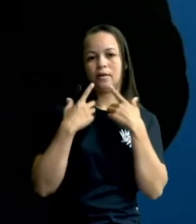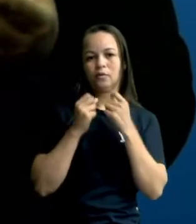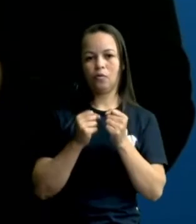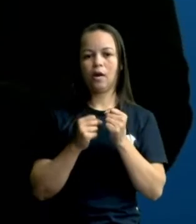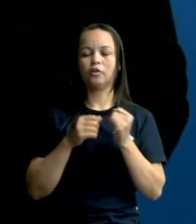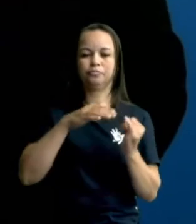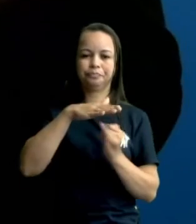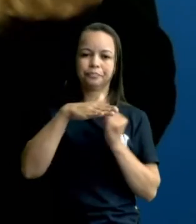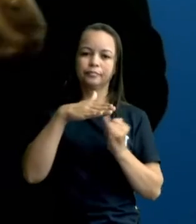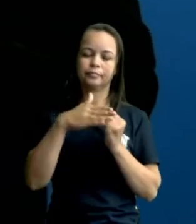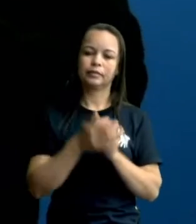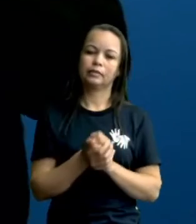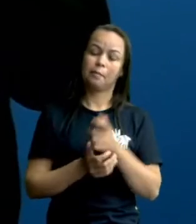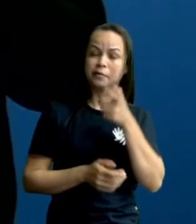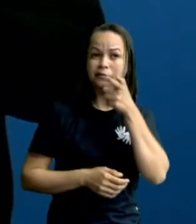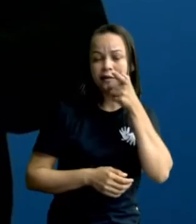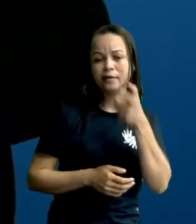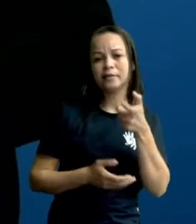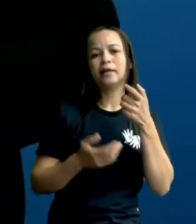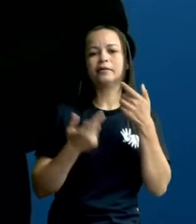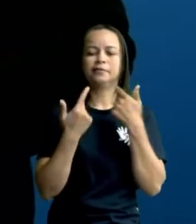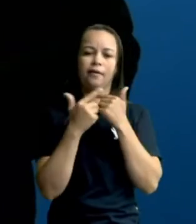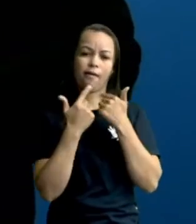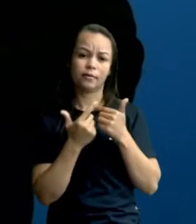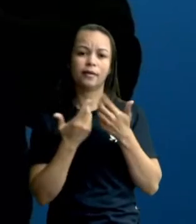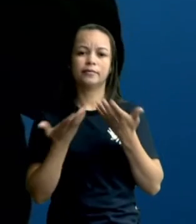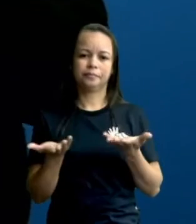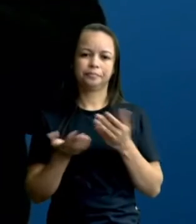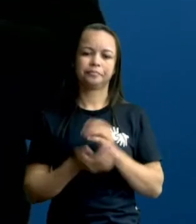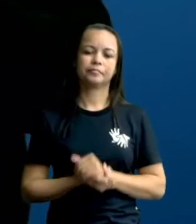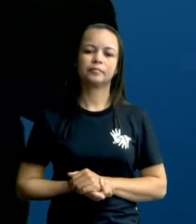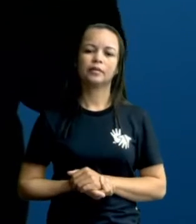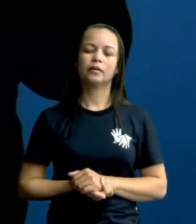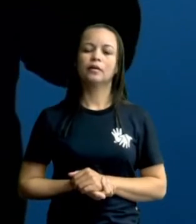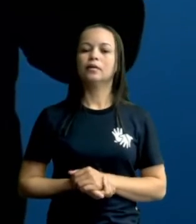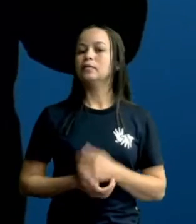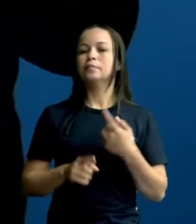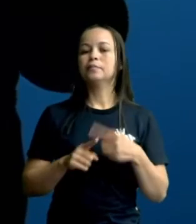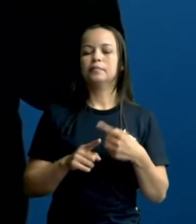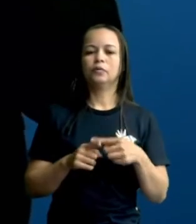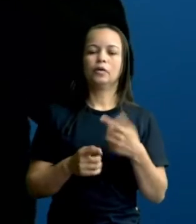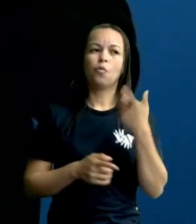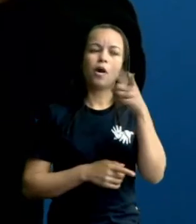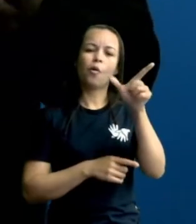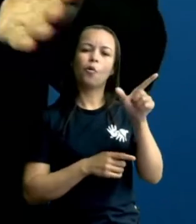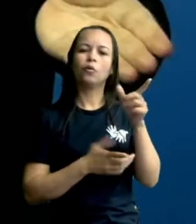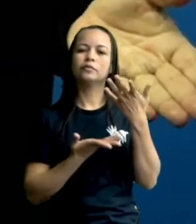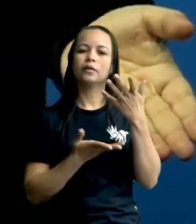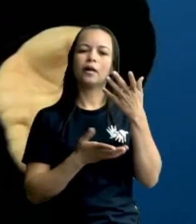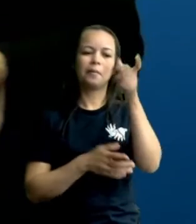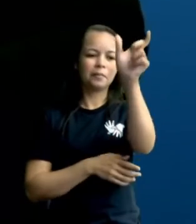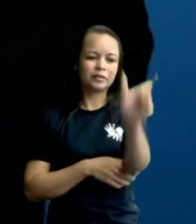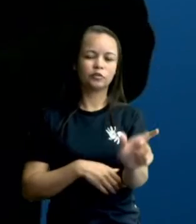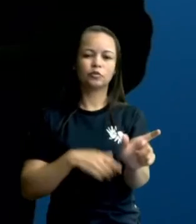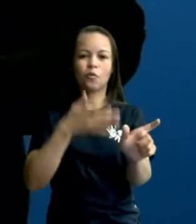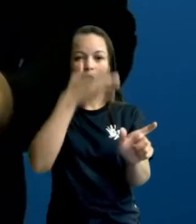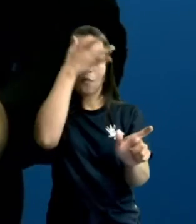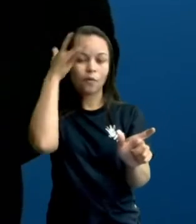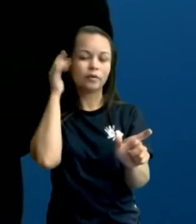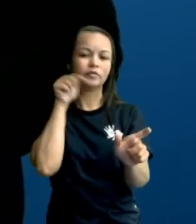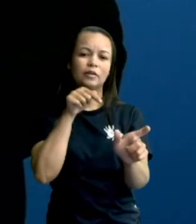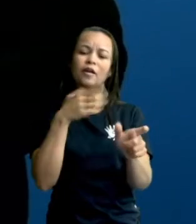Por ser mais interessante, por ser engraçada, tá bom? E até porque outra pessoa que você está falando faz parte